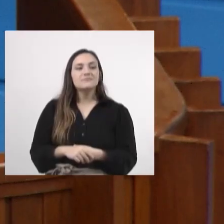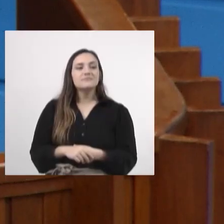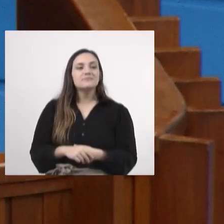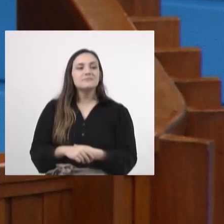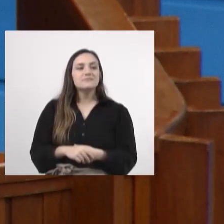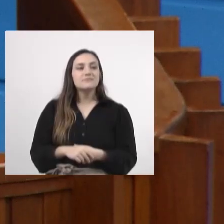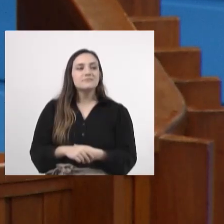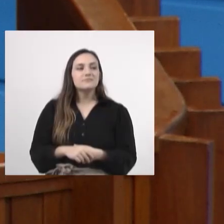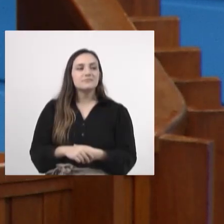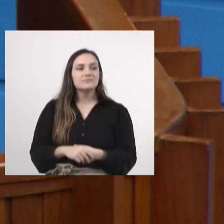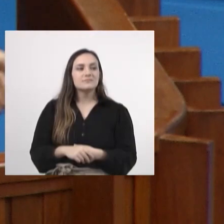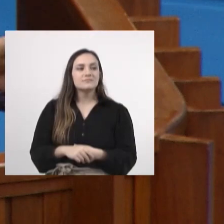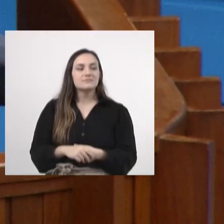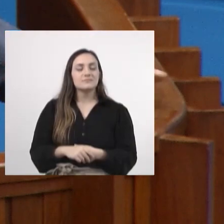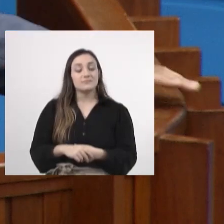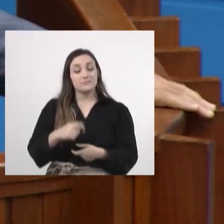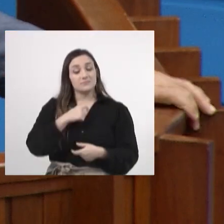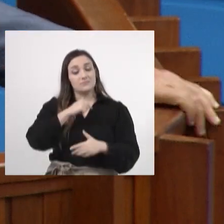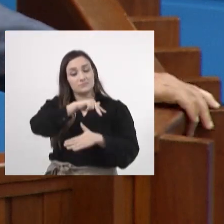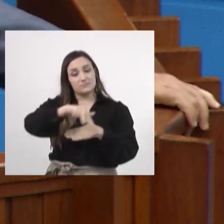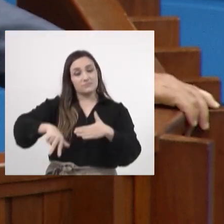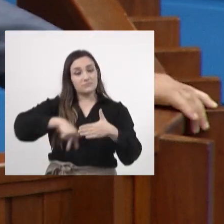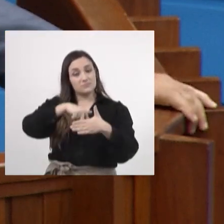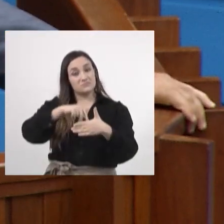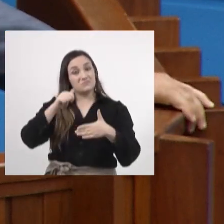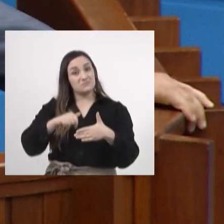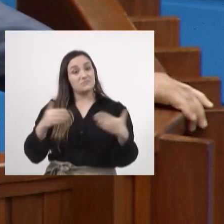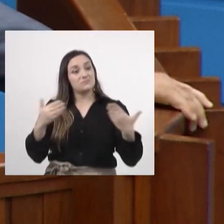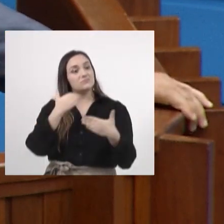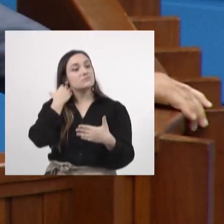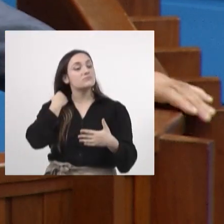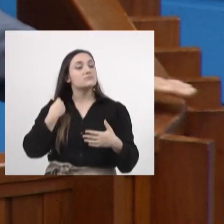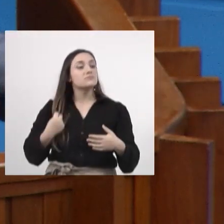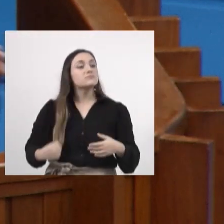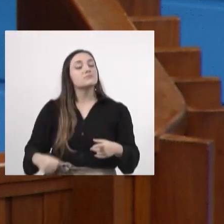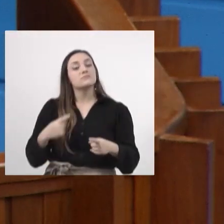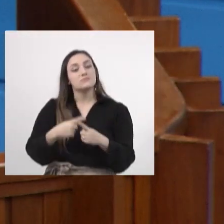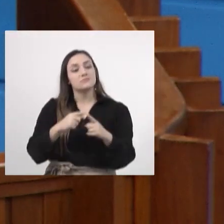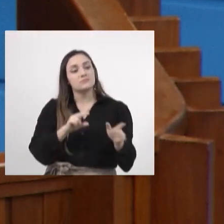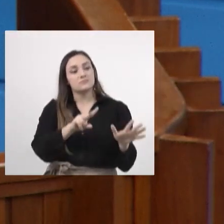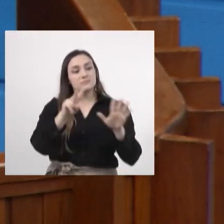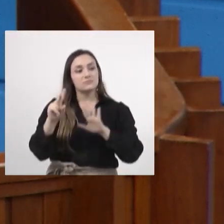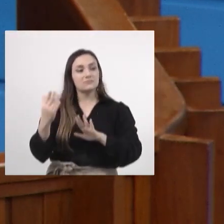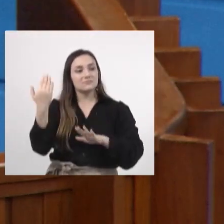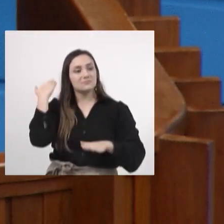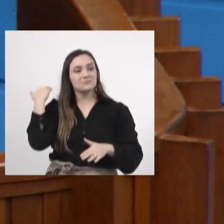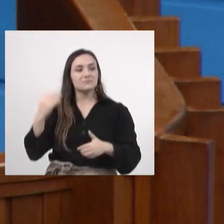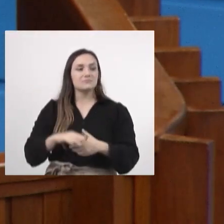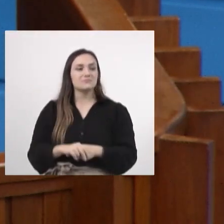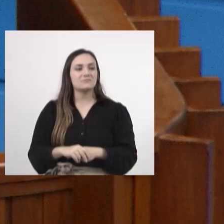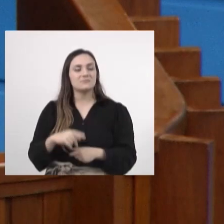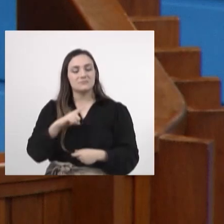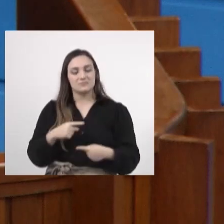que me faz vir à tribuna, senhor presidente, é que semana passada houve uma discussão aqui na